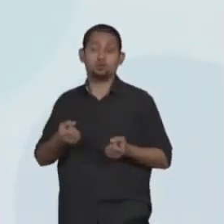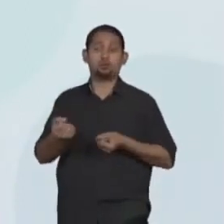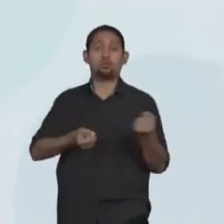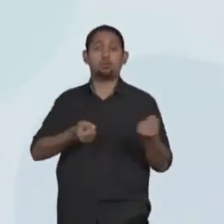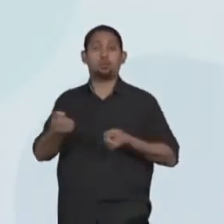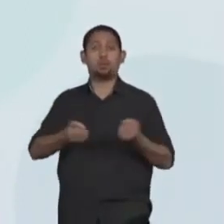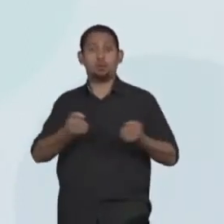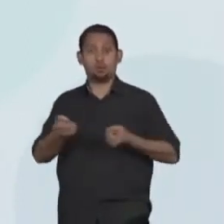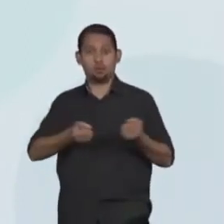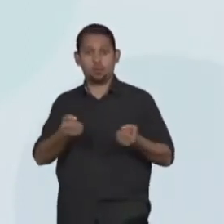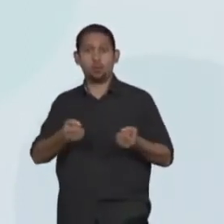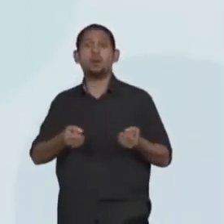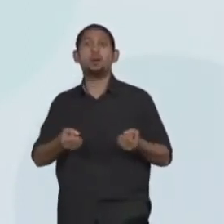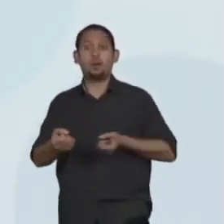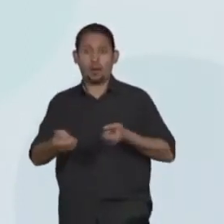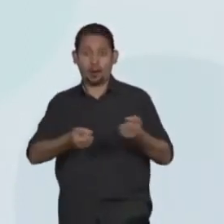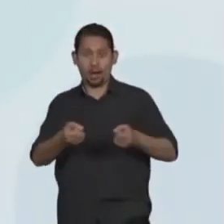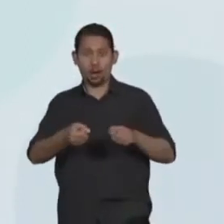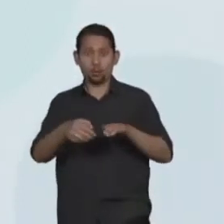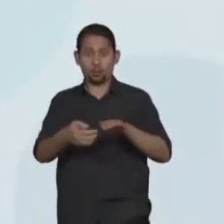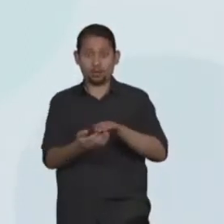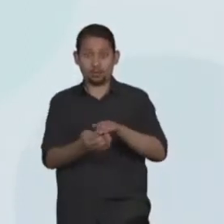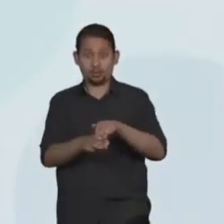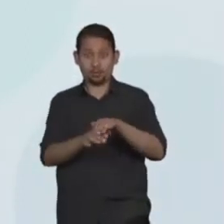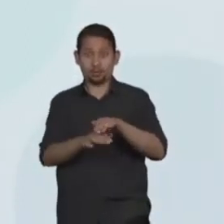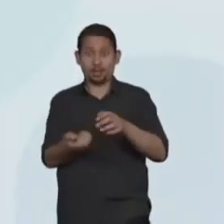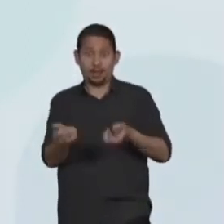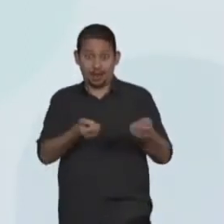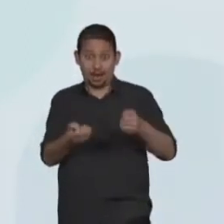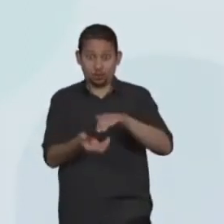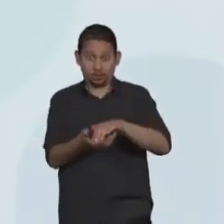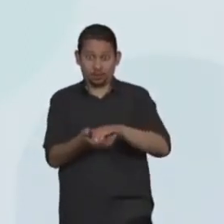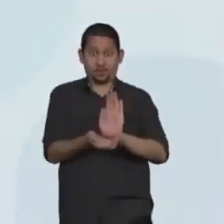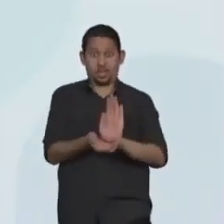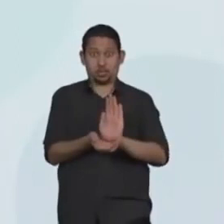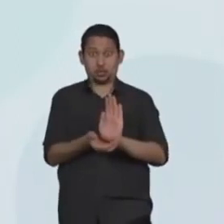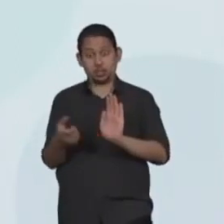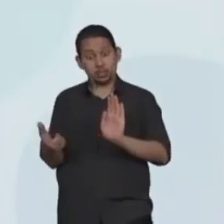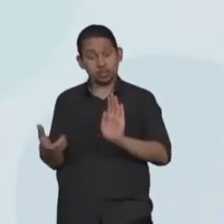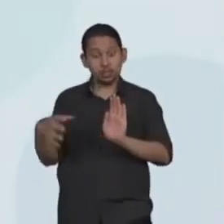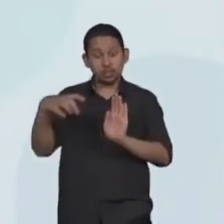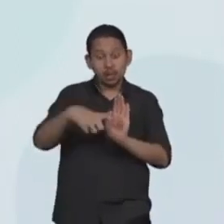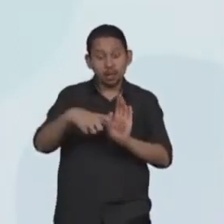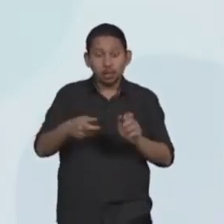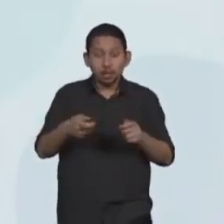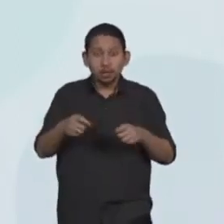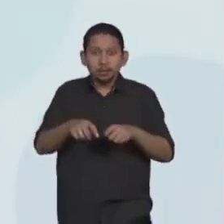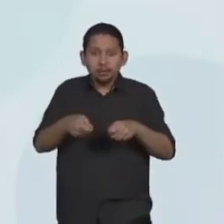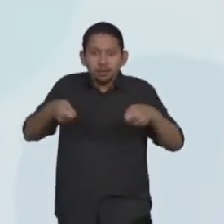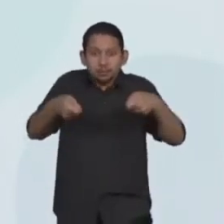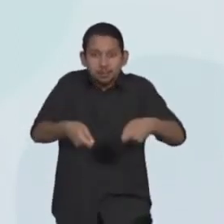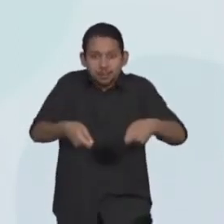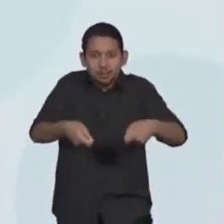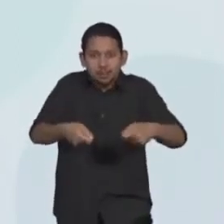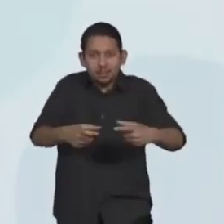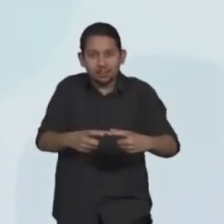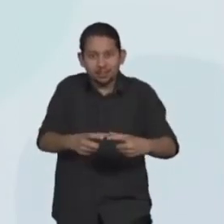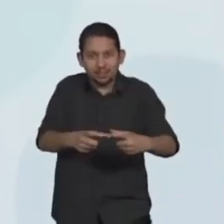automóveis, então os automóveis têm lá, para funcionar a parte elétrica do automóvel, tem lá uma bateria de 12